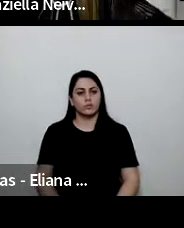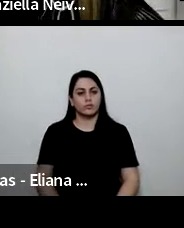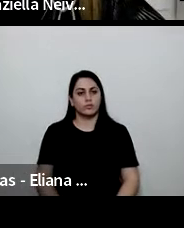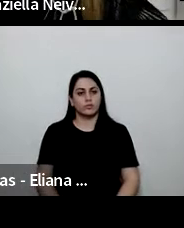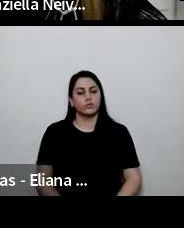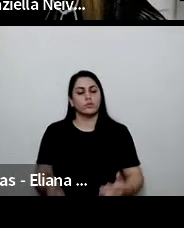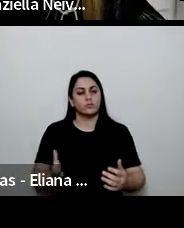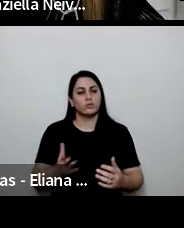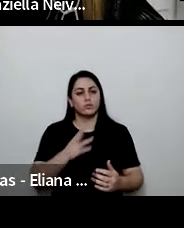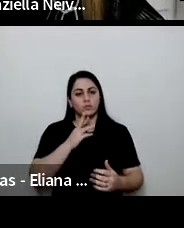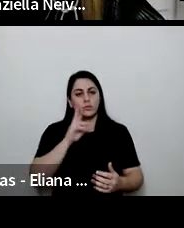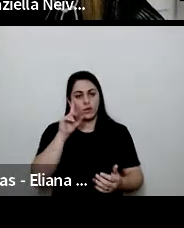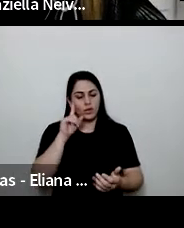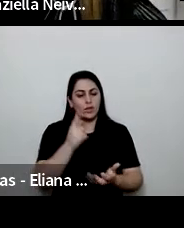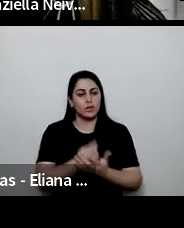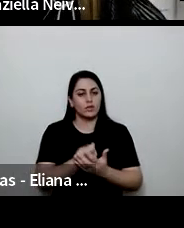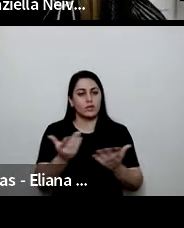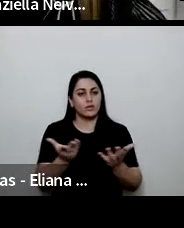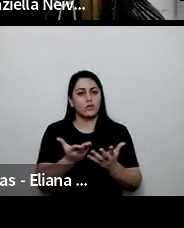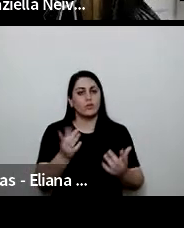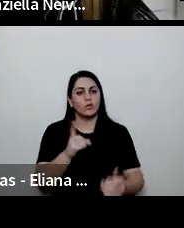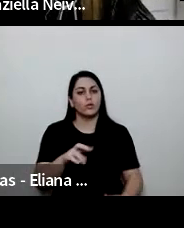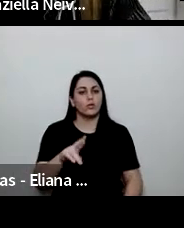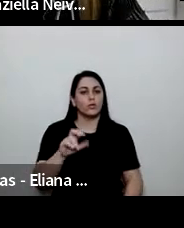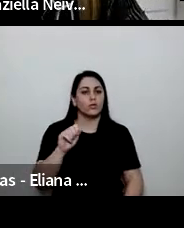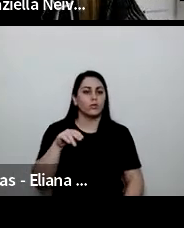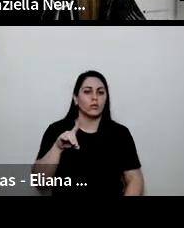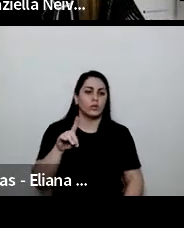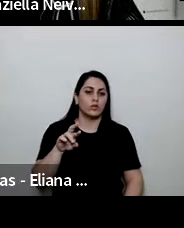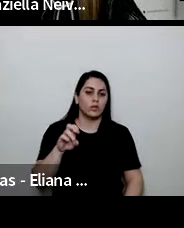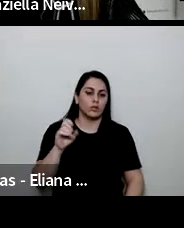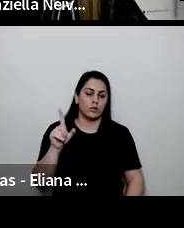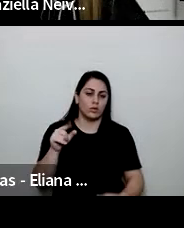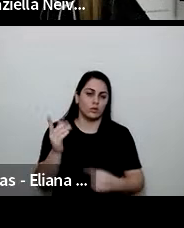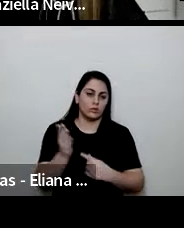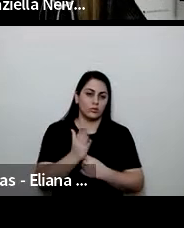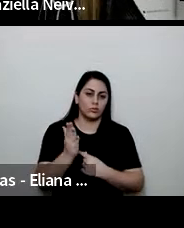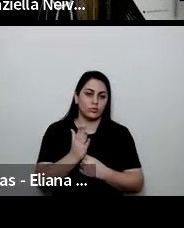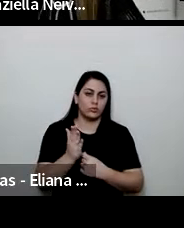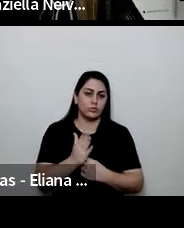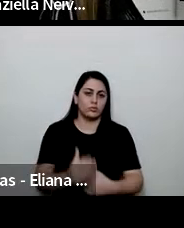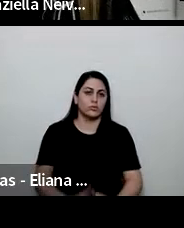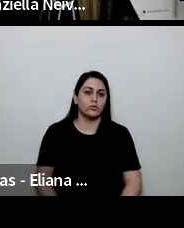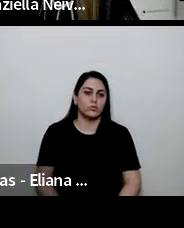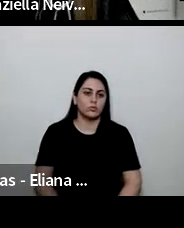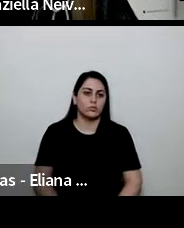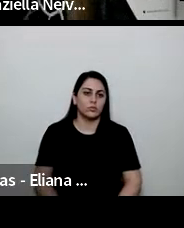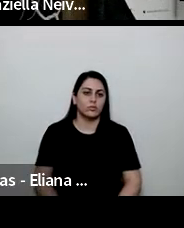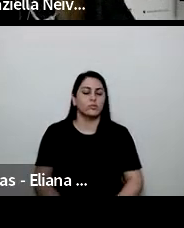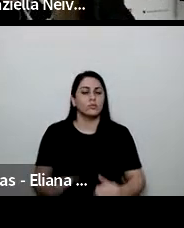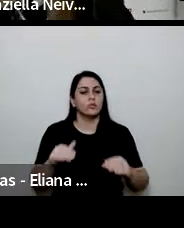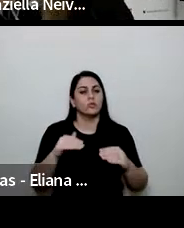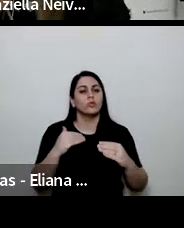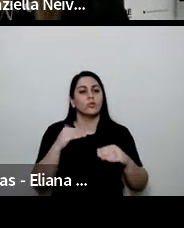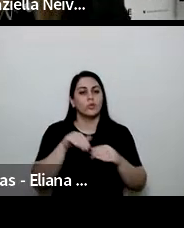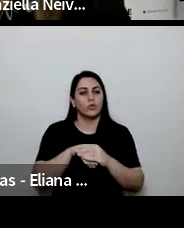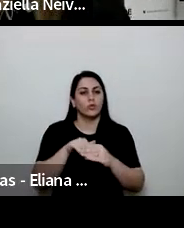vamos anunciar o resultado vamos aí doutor André pois ajudar por uma princesa vamos lá